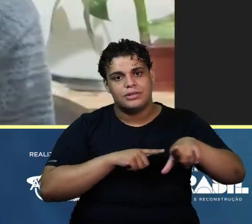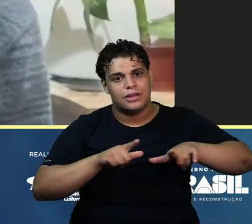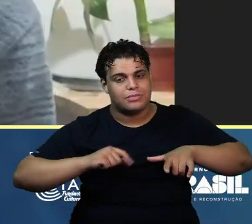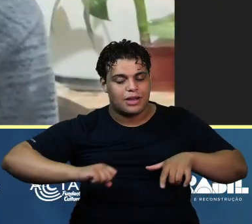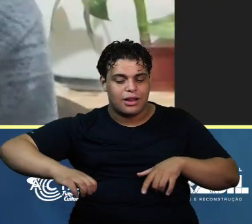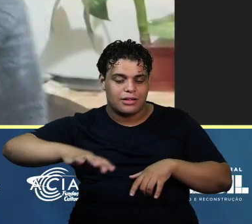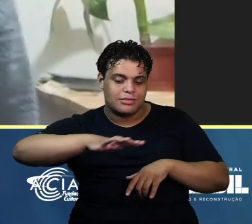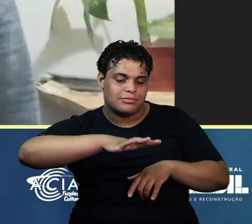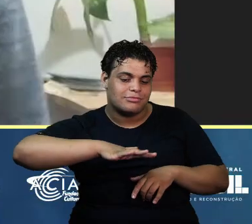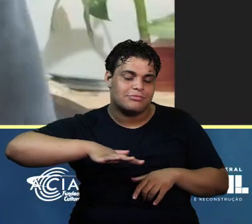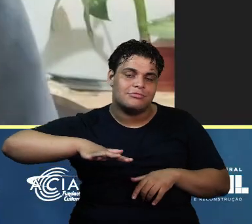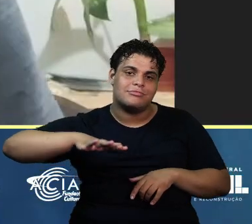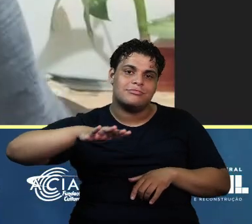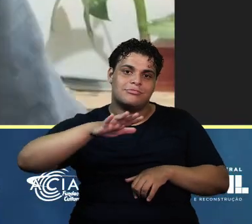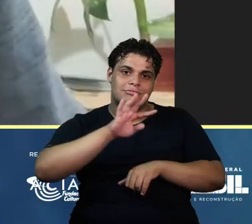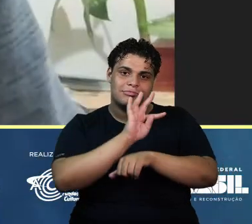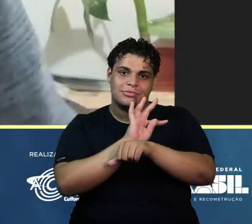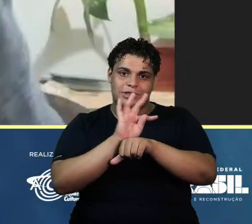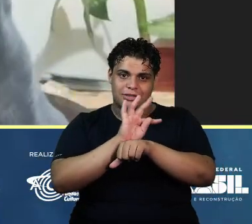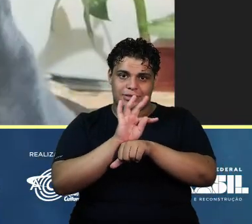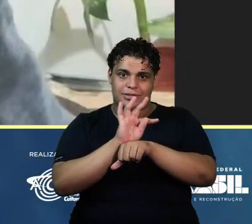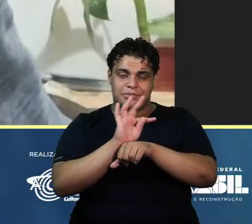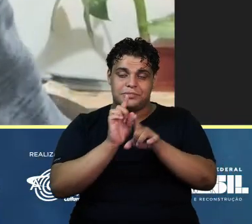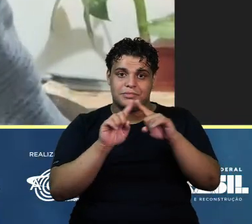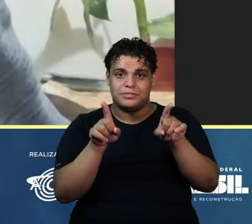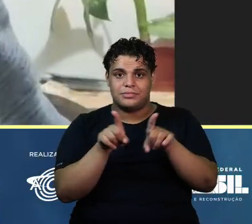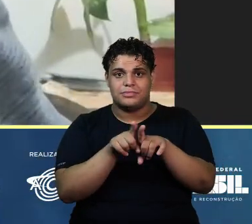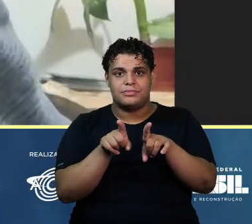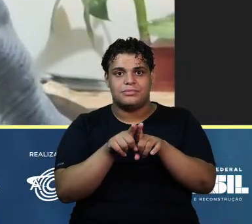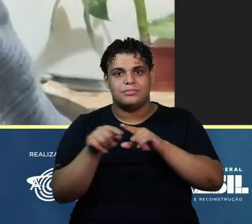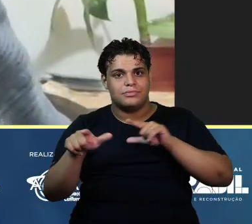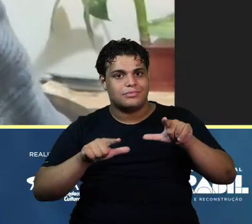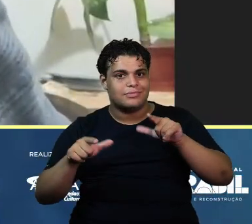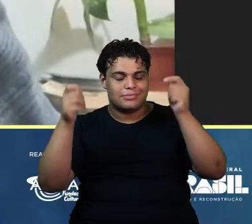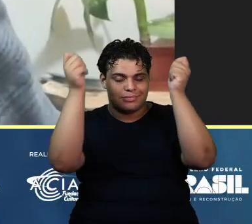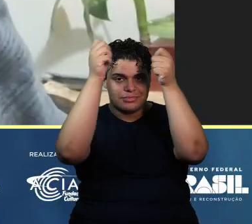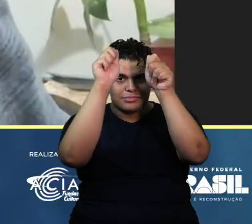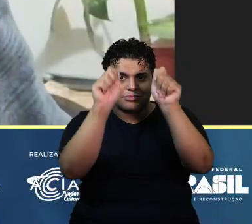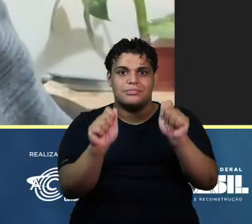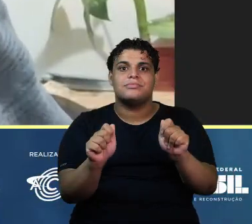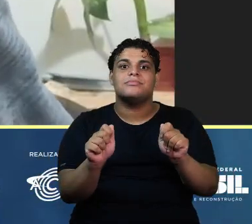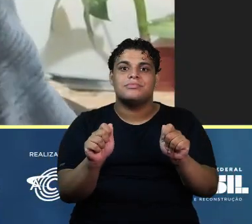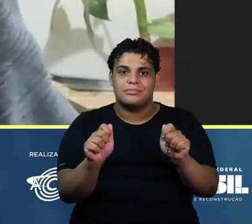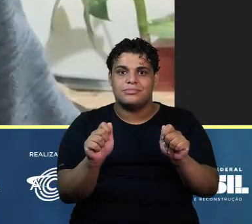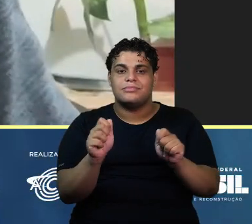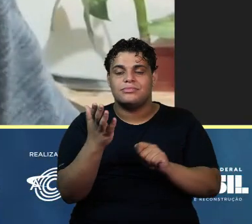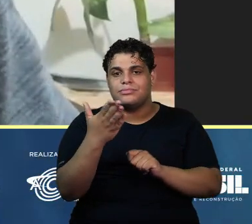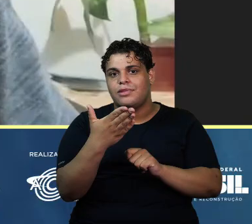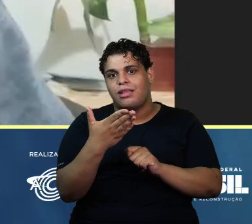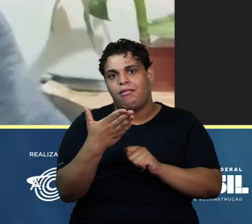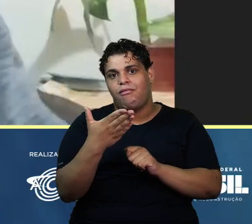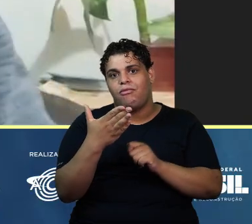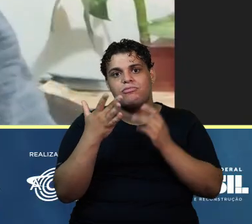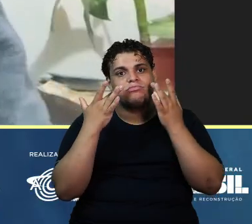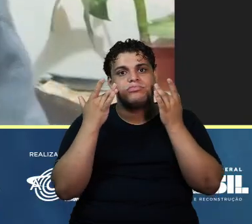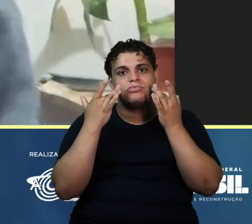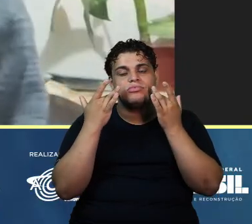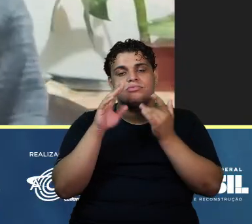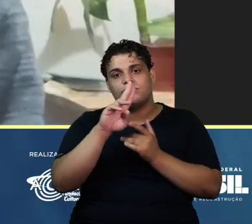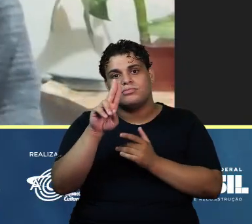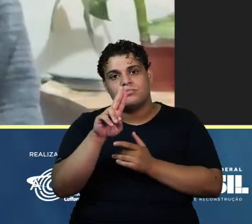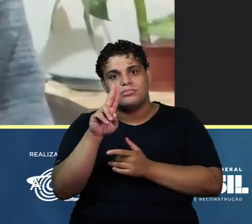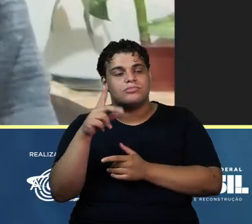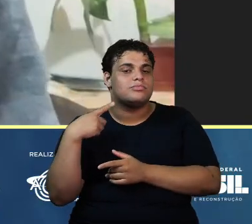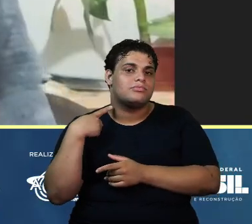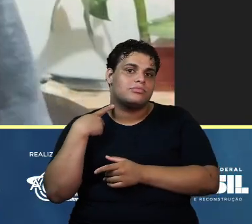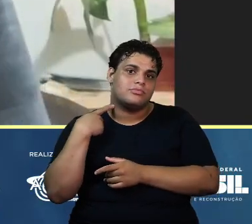um pouco mais técnica, mas a gente também trabalha com arte, né? Então, a gente já fez algumas exposições usando o lixo